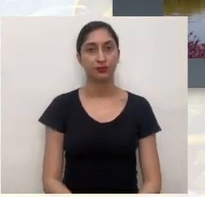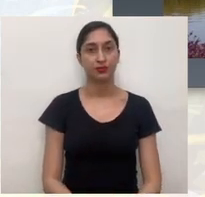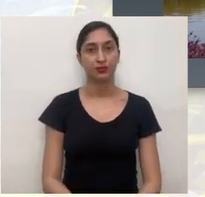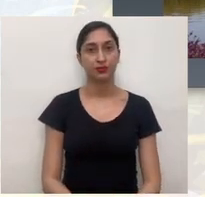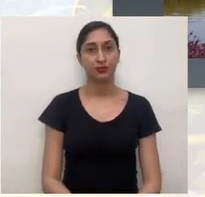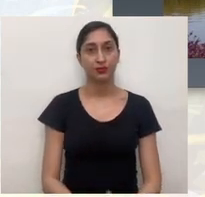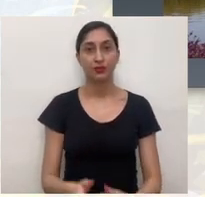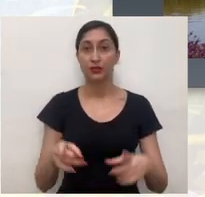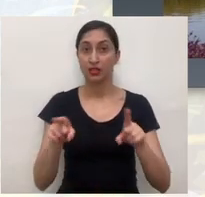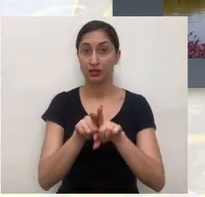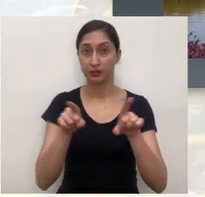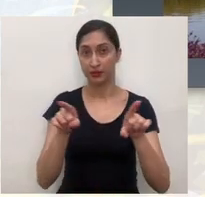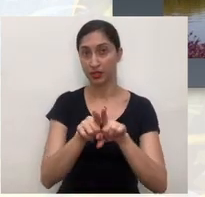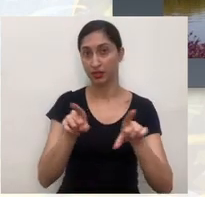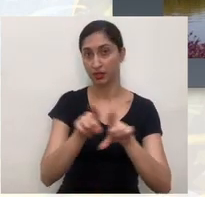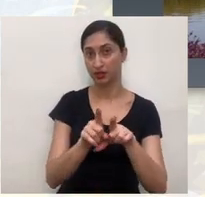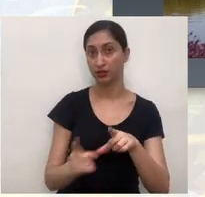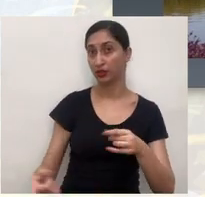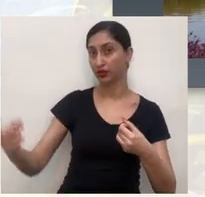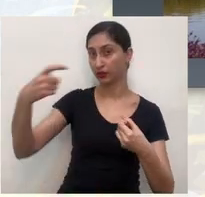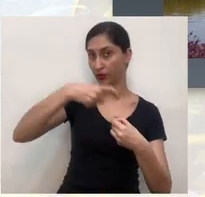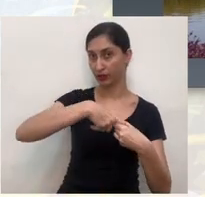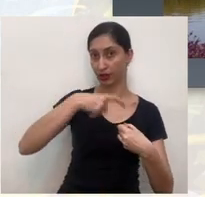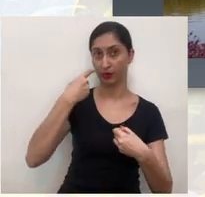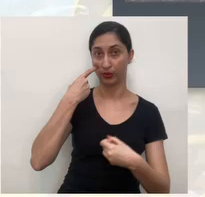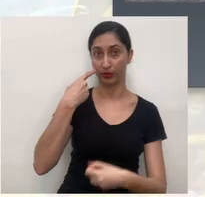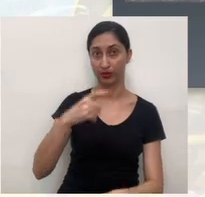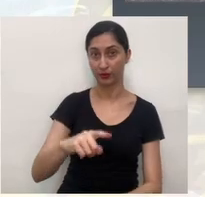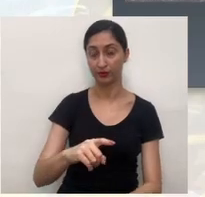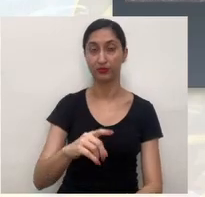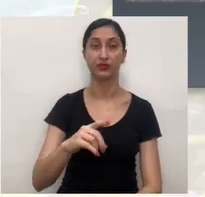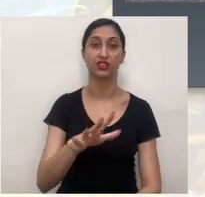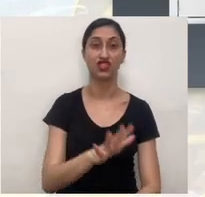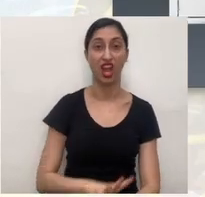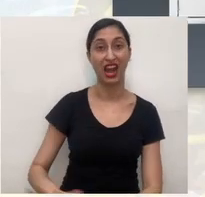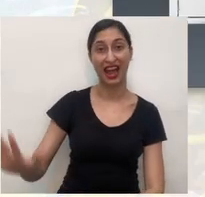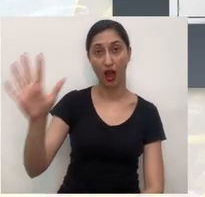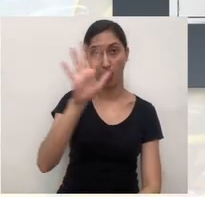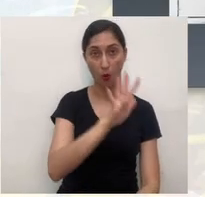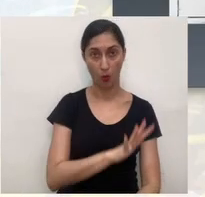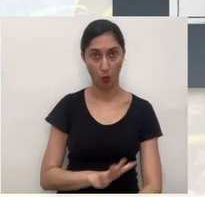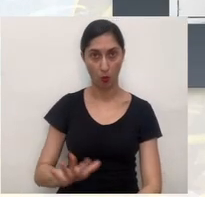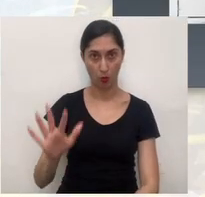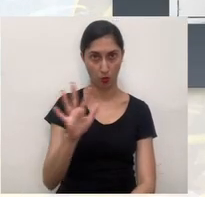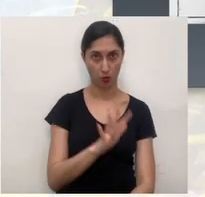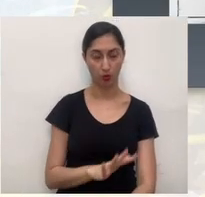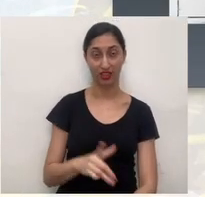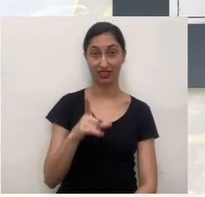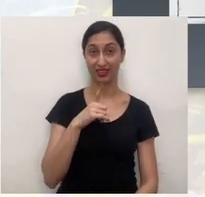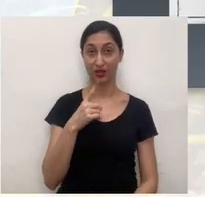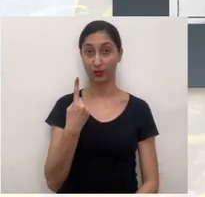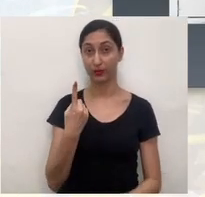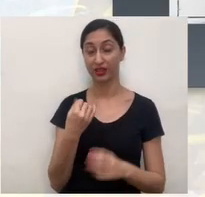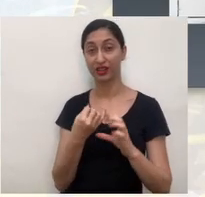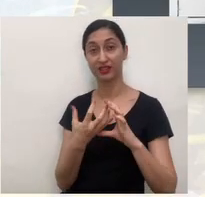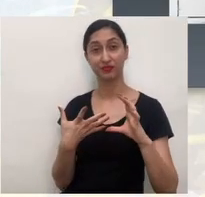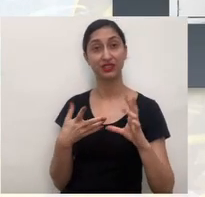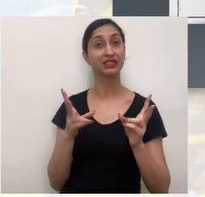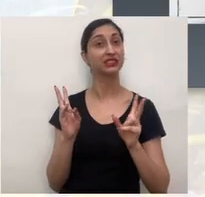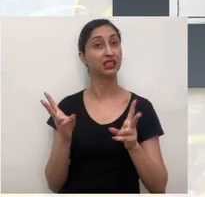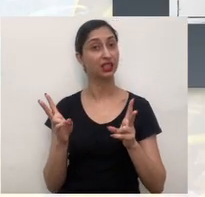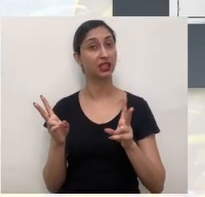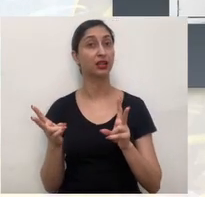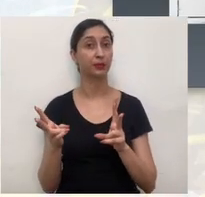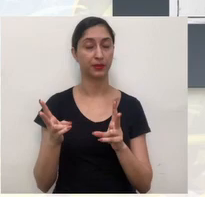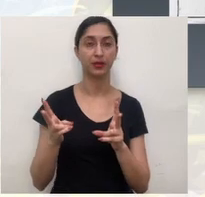um pouco. Na composição geral, tem um elemento que é bem frequente no